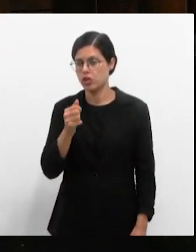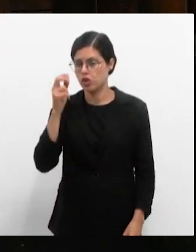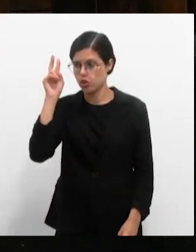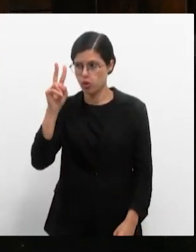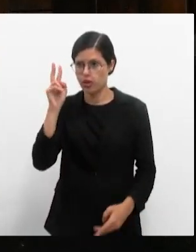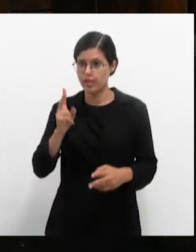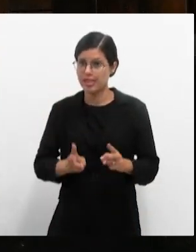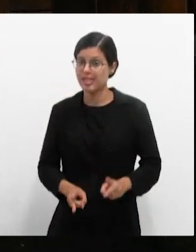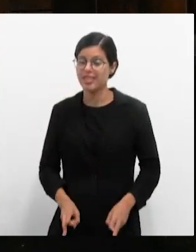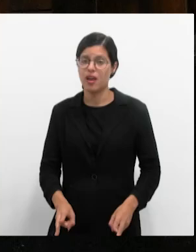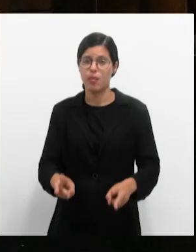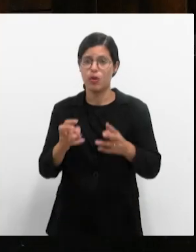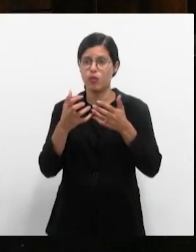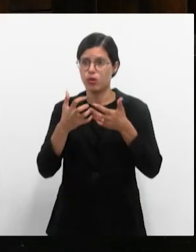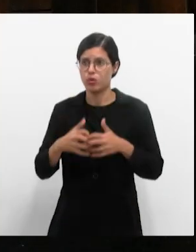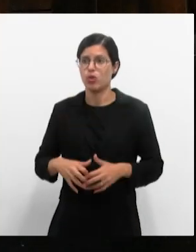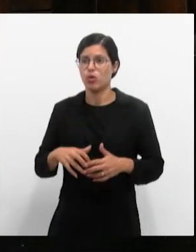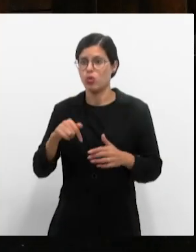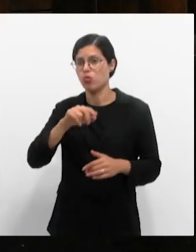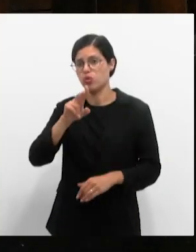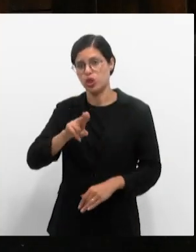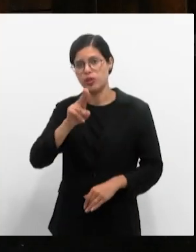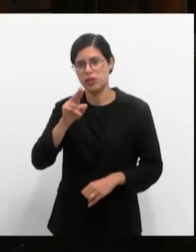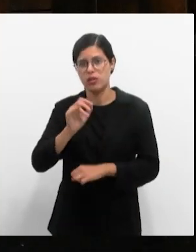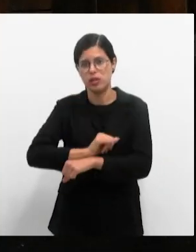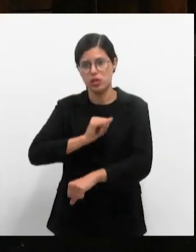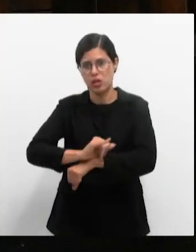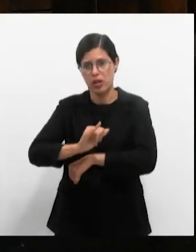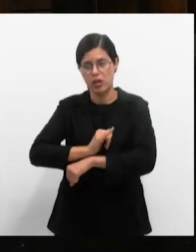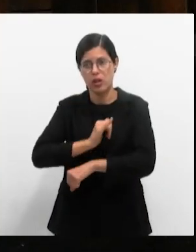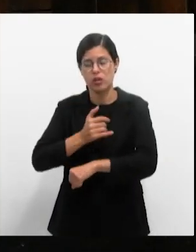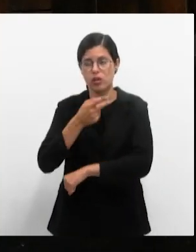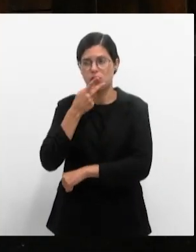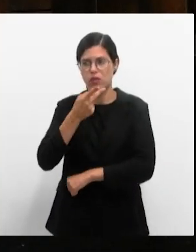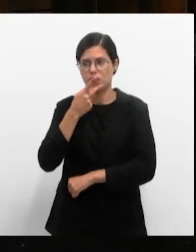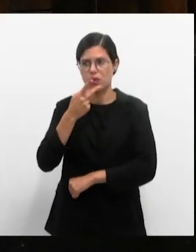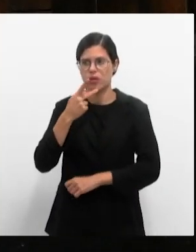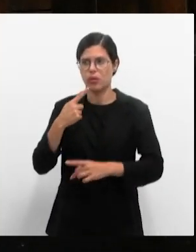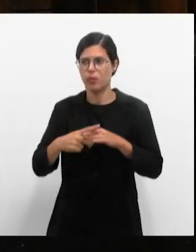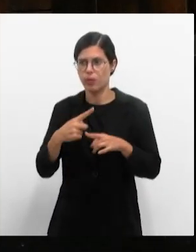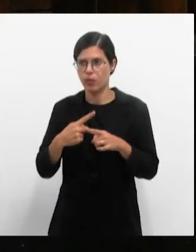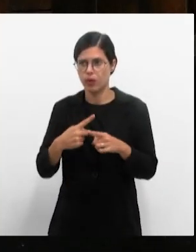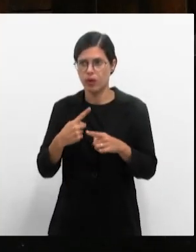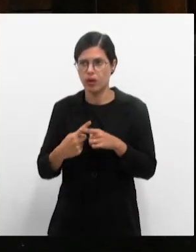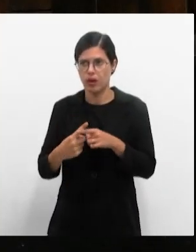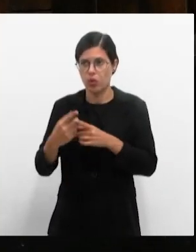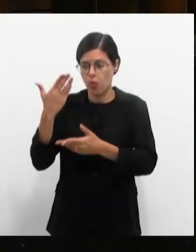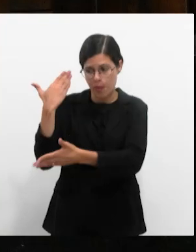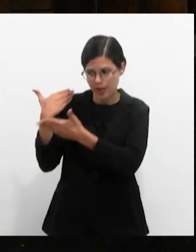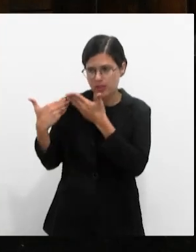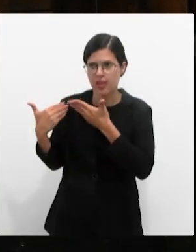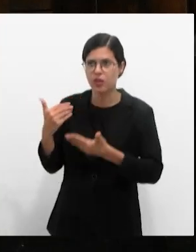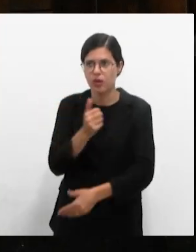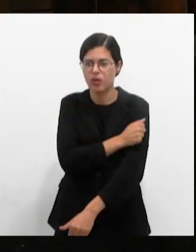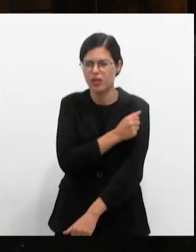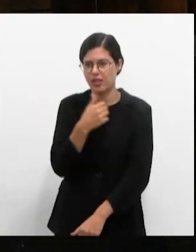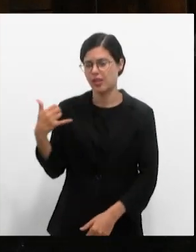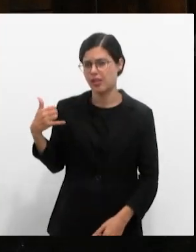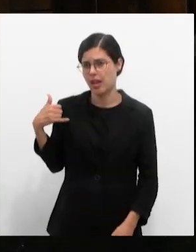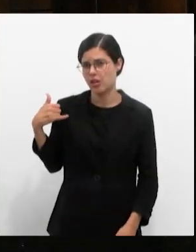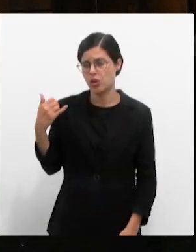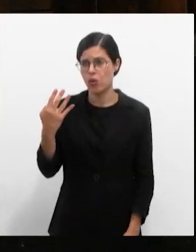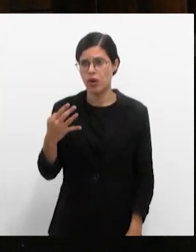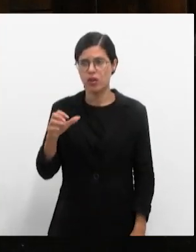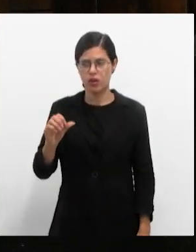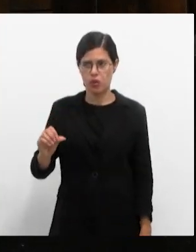sempre funcionou com esse método. Falo isso porque, mesmo quando eu era estudante, eu já estou com 49 anos de